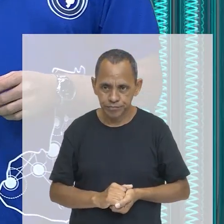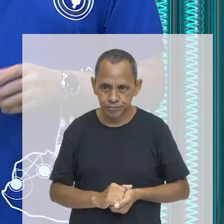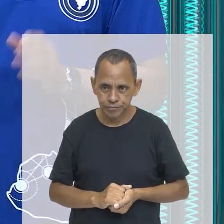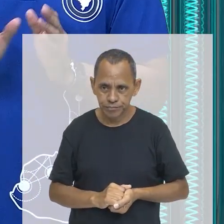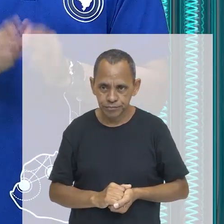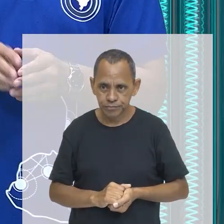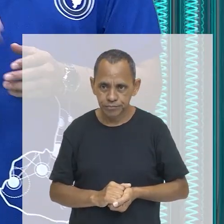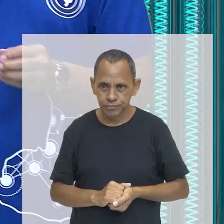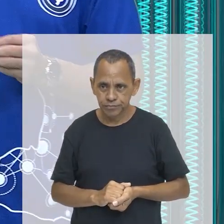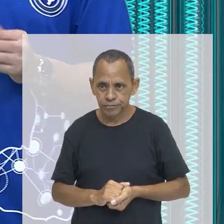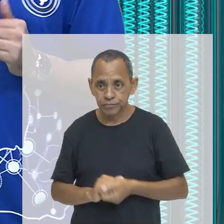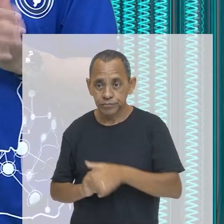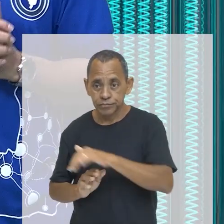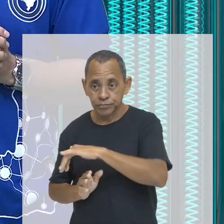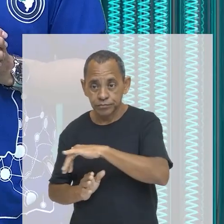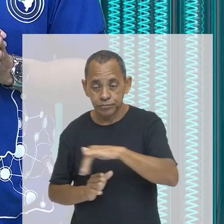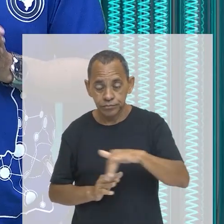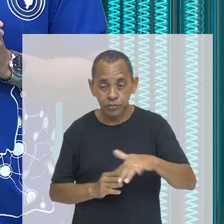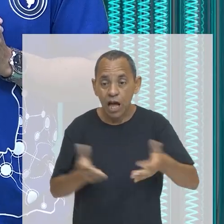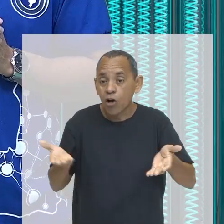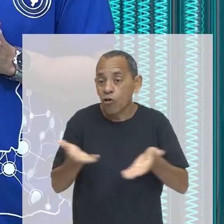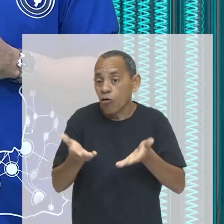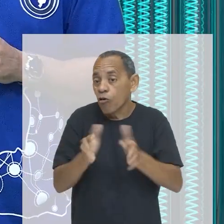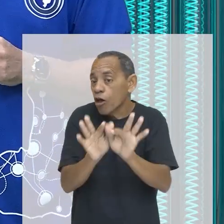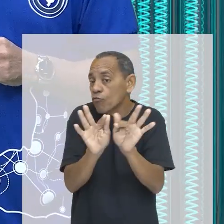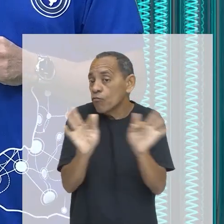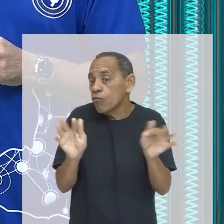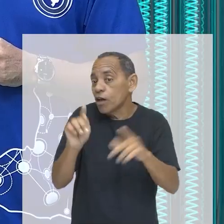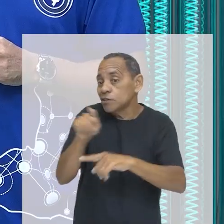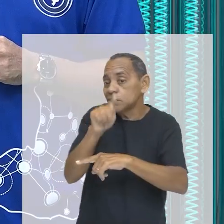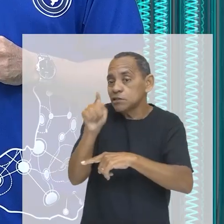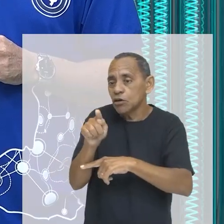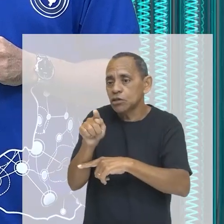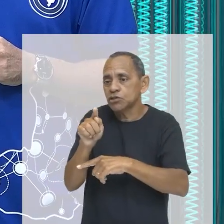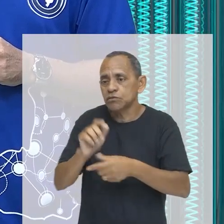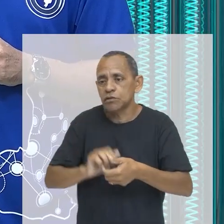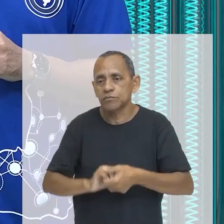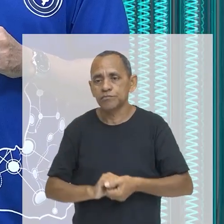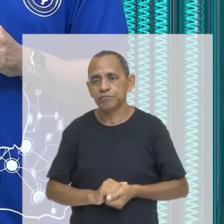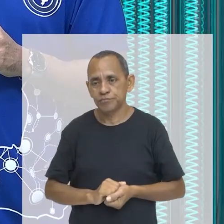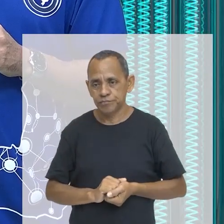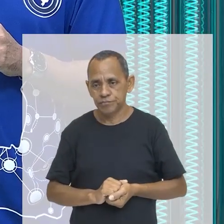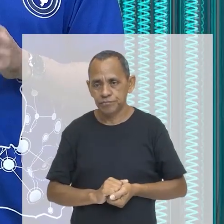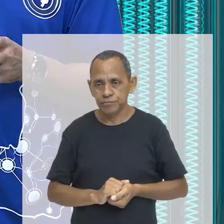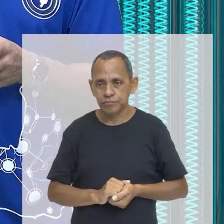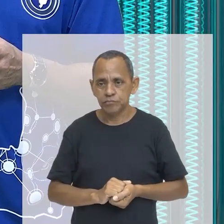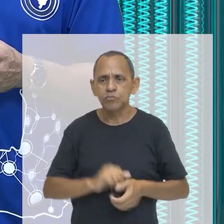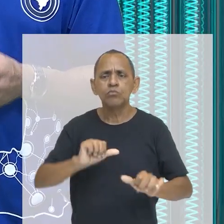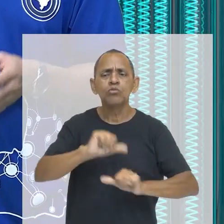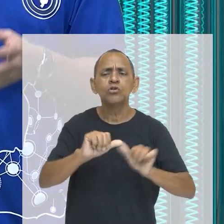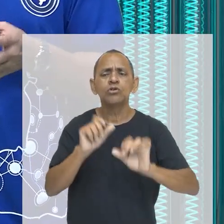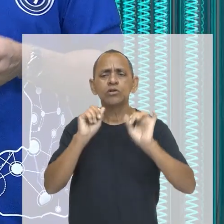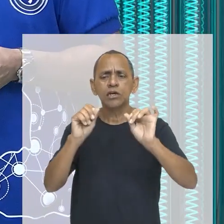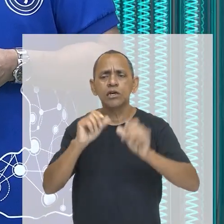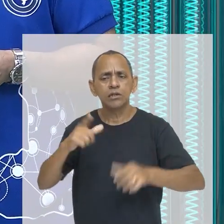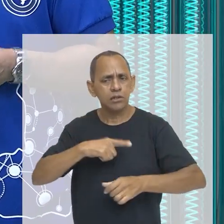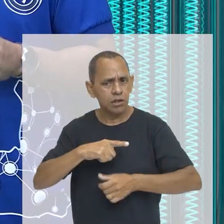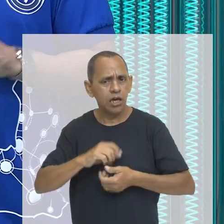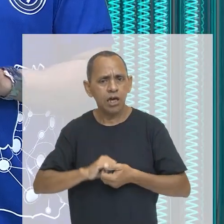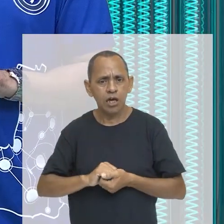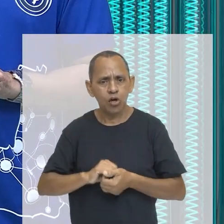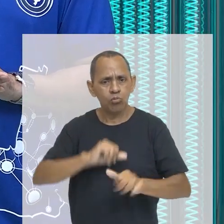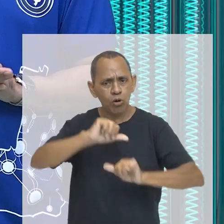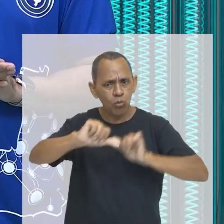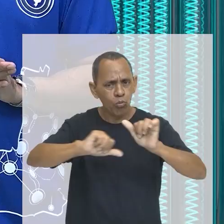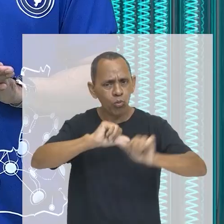Agora a gente vai dar uma olhadinha nas frases interrogativas. O que muda? Frases interrogativas têm uma alteração